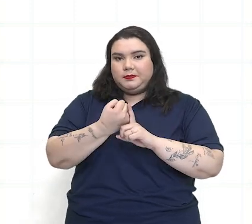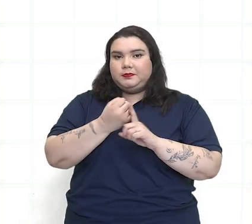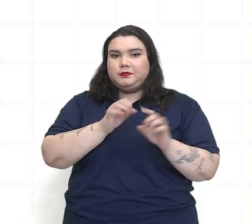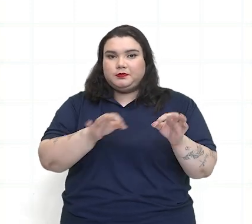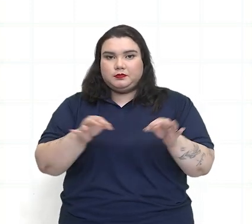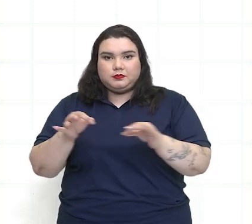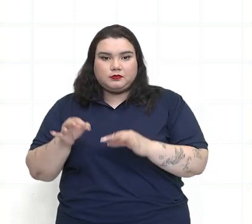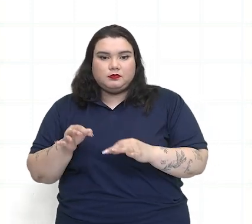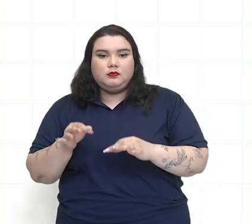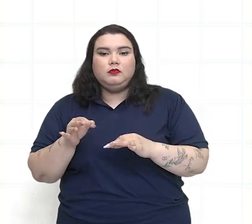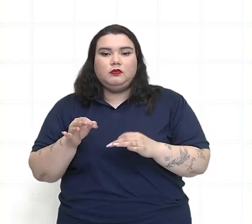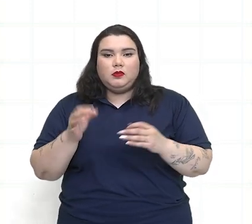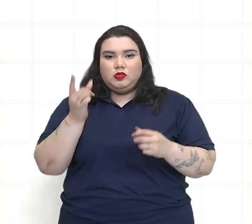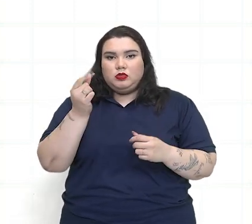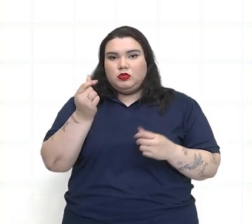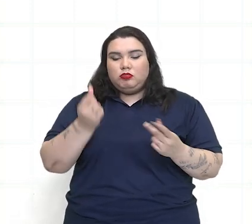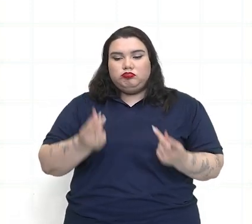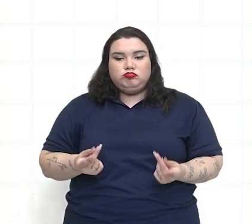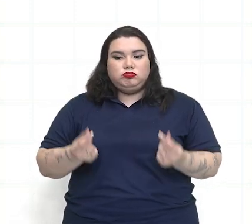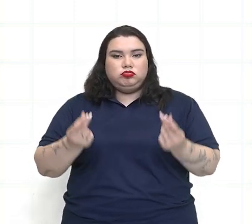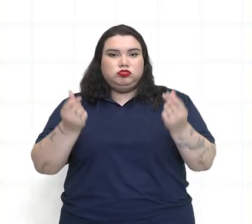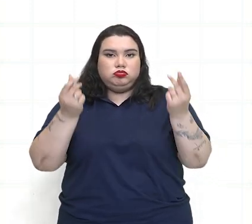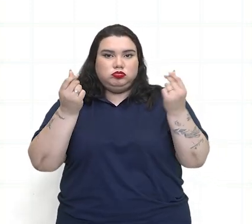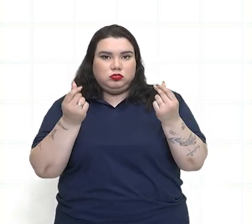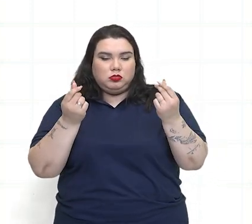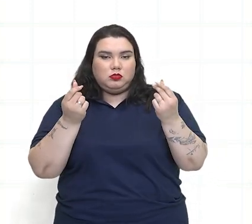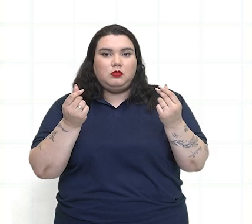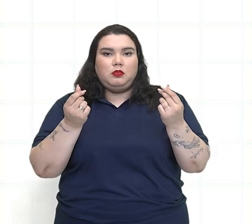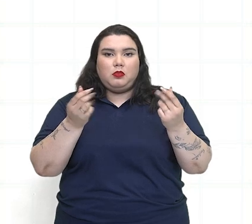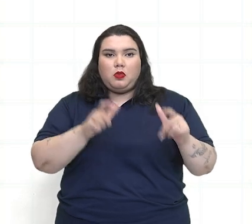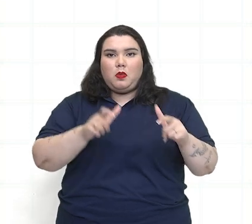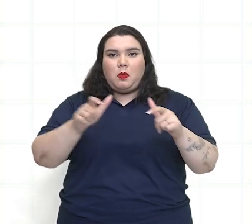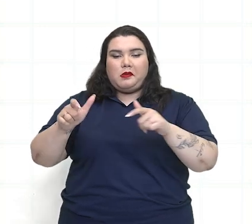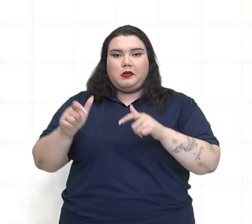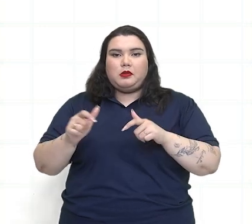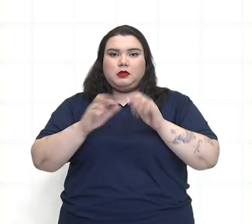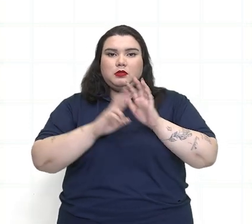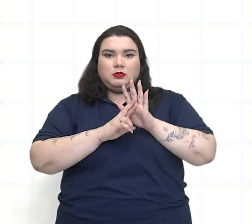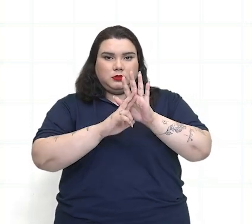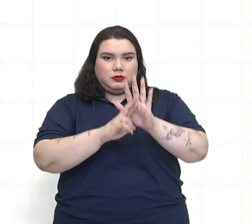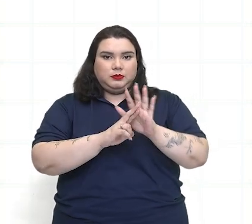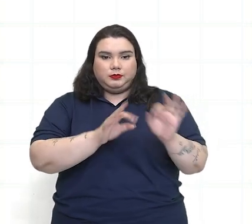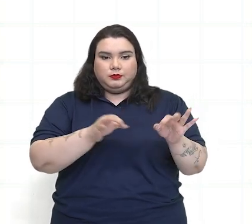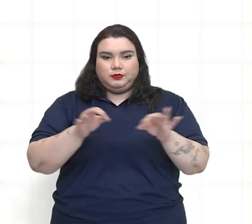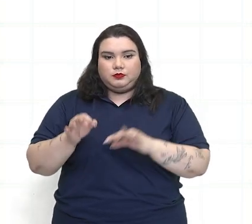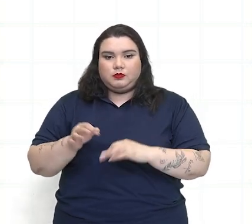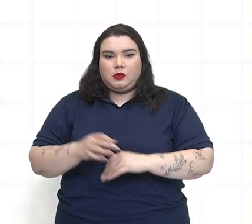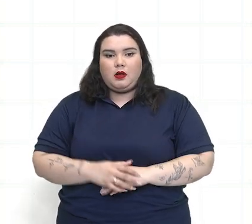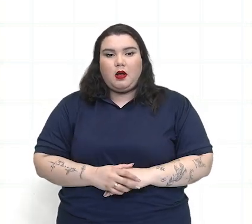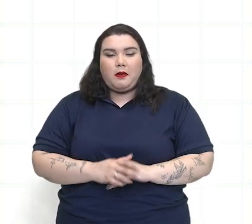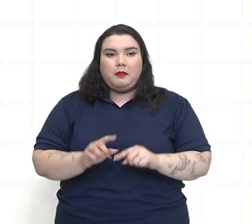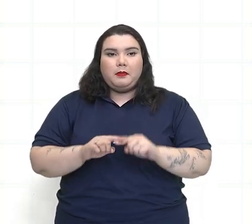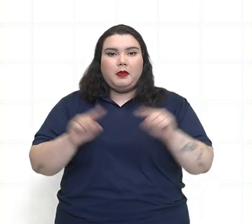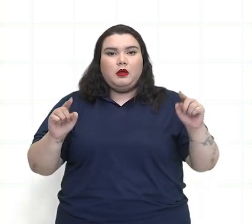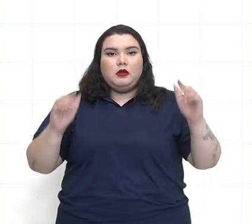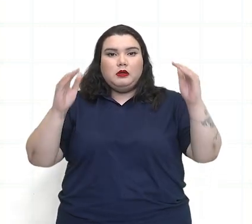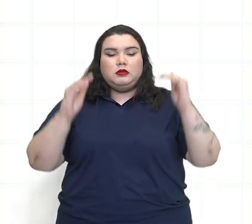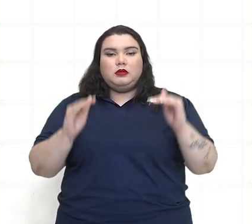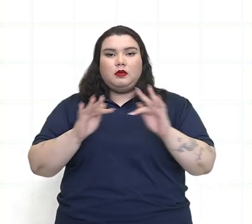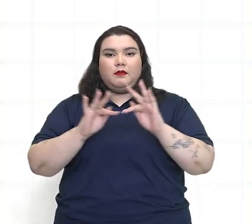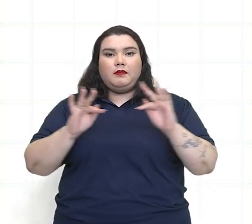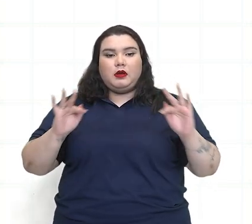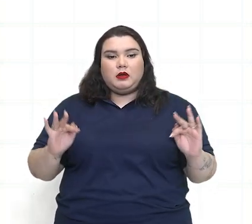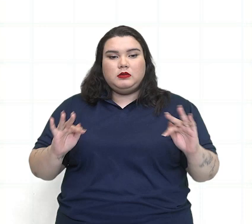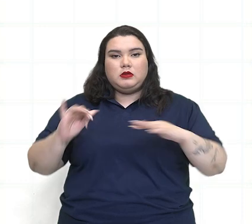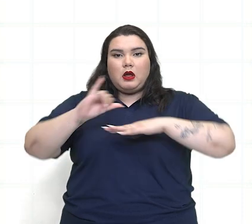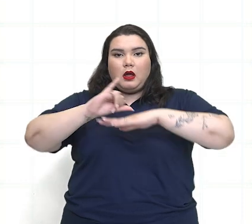né? O dinheiro, os bens, a propriedade, por exemplo, que representa o dinheiro. Mas quando eu digo a capital do